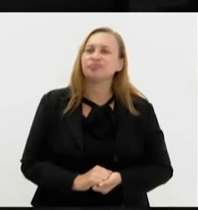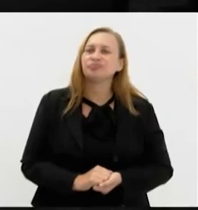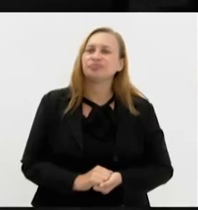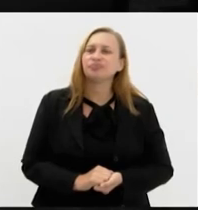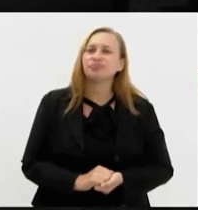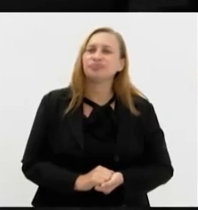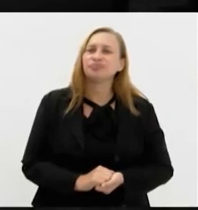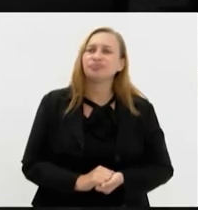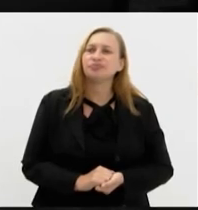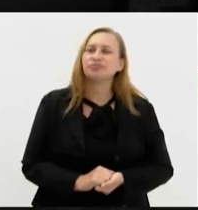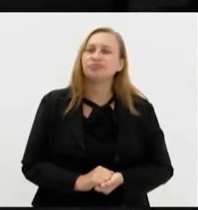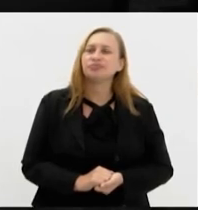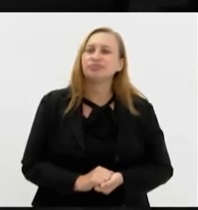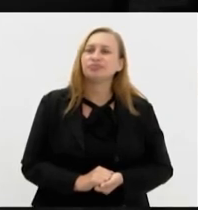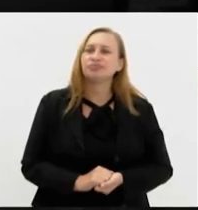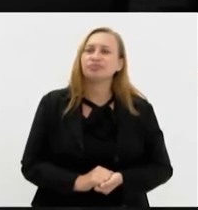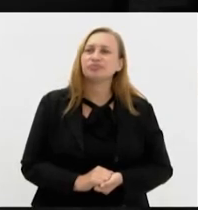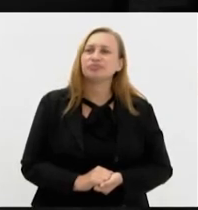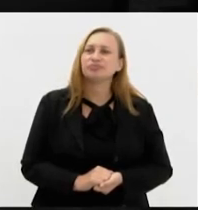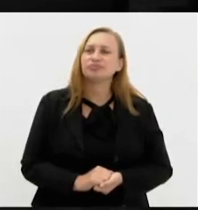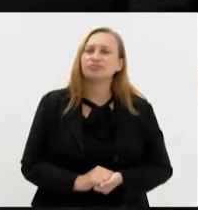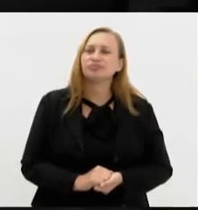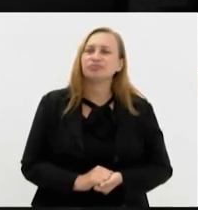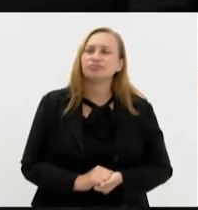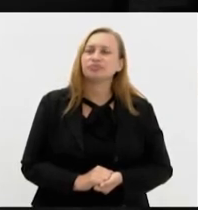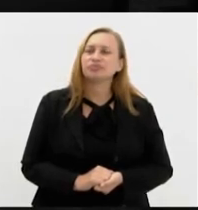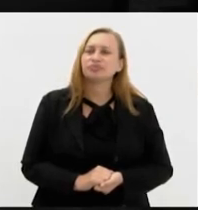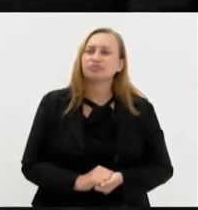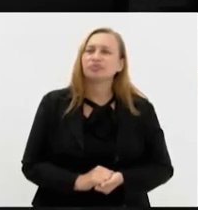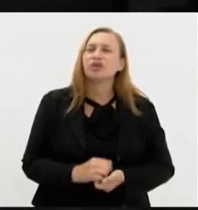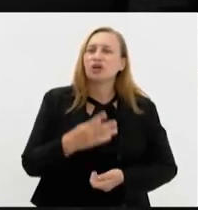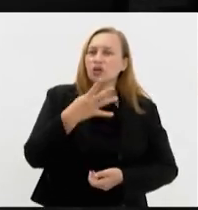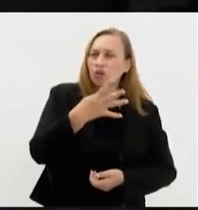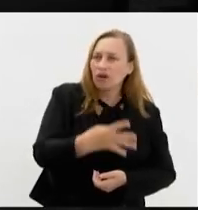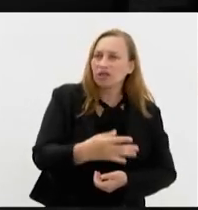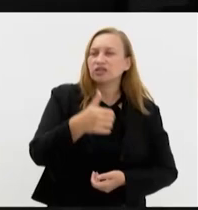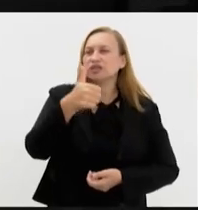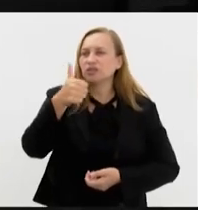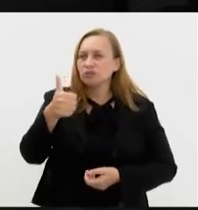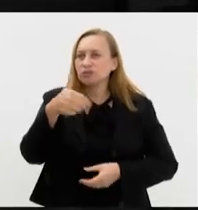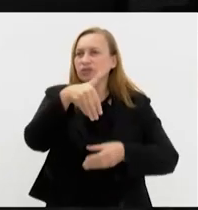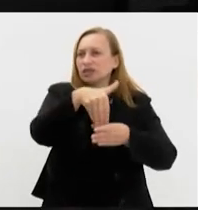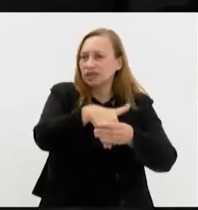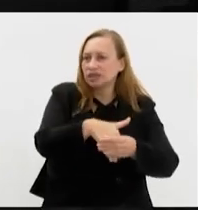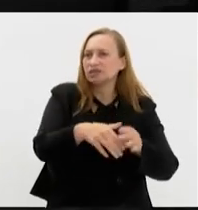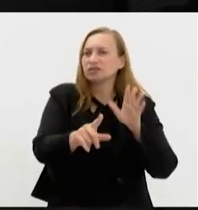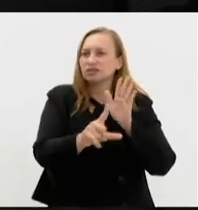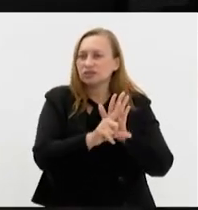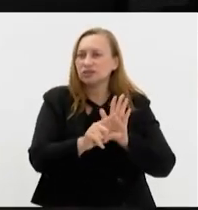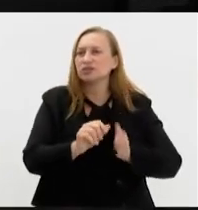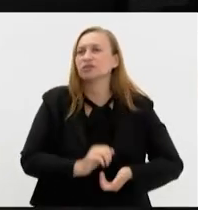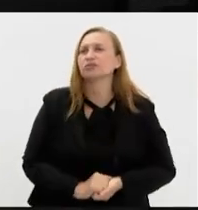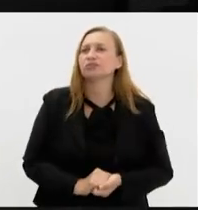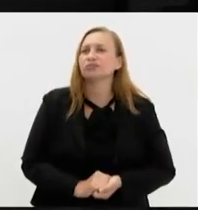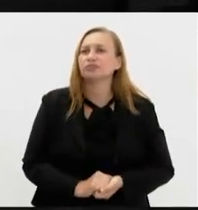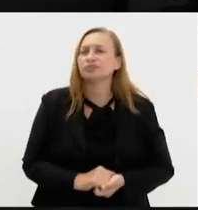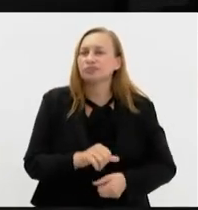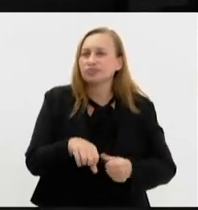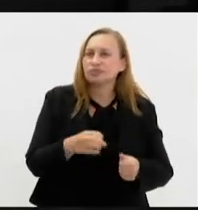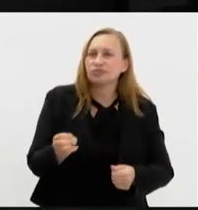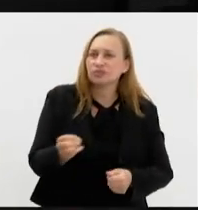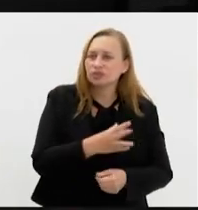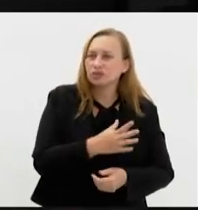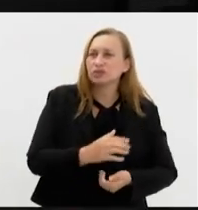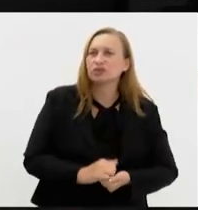no no CPC o poder de polícia do 41 da Lei das eleições no entanto essa inovação normativa de